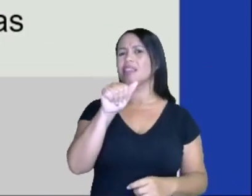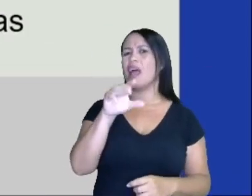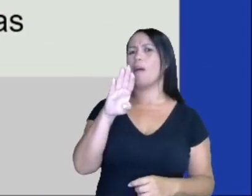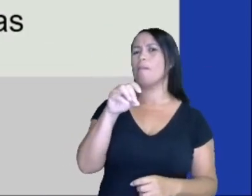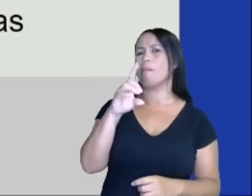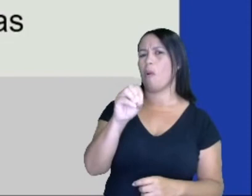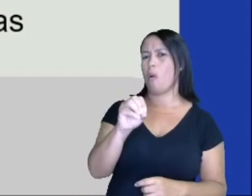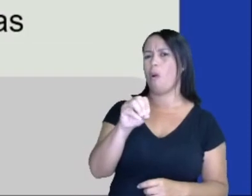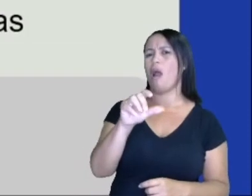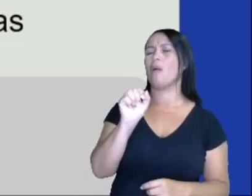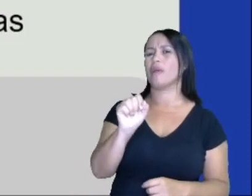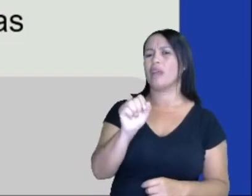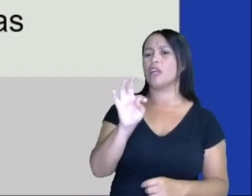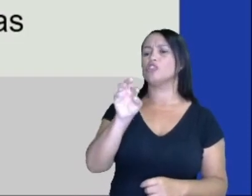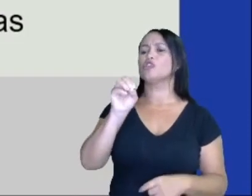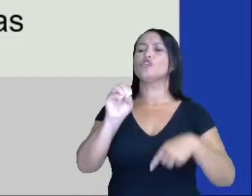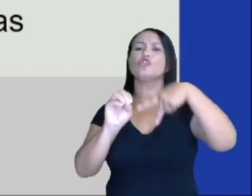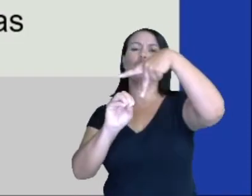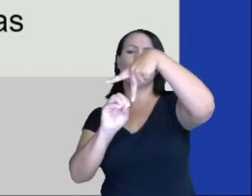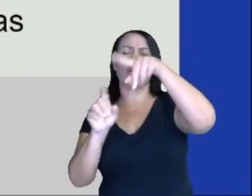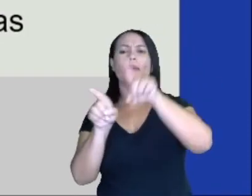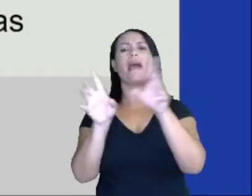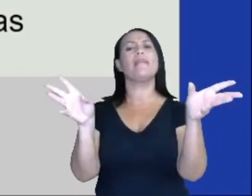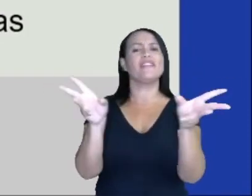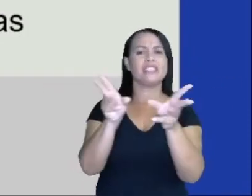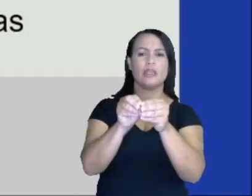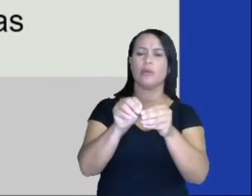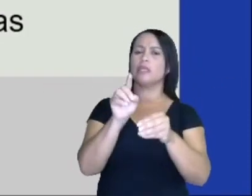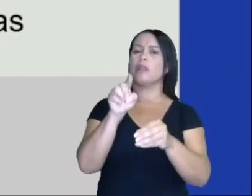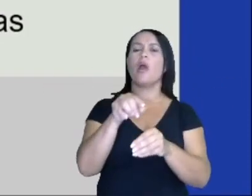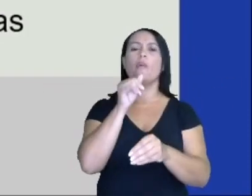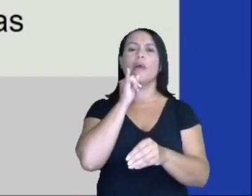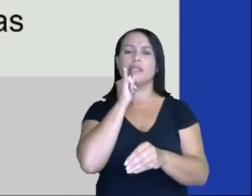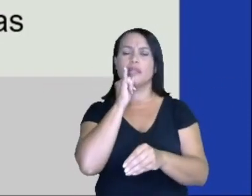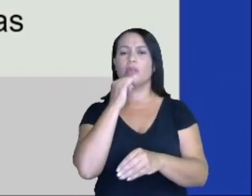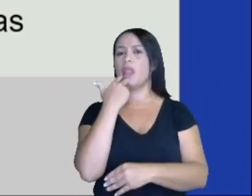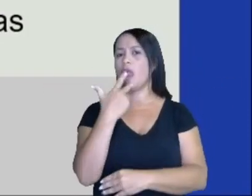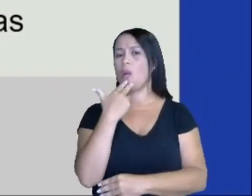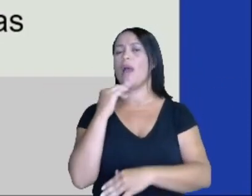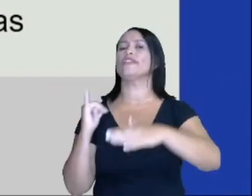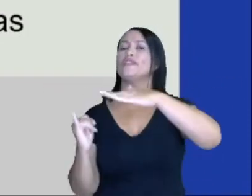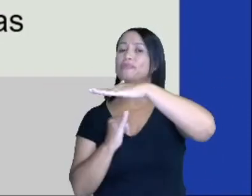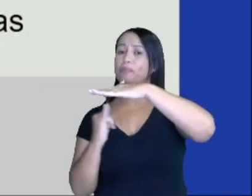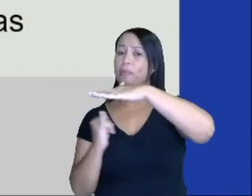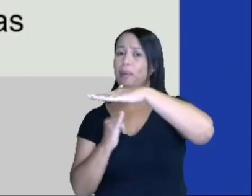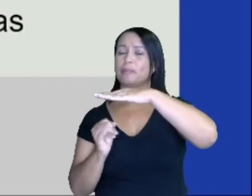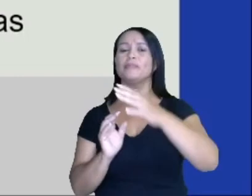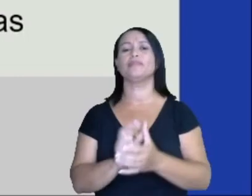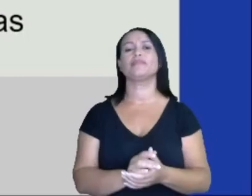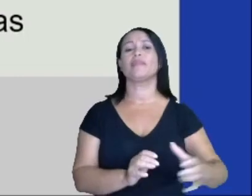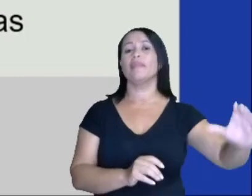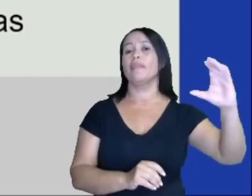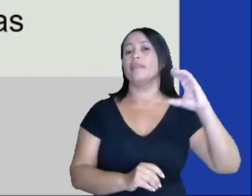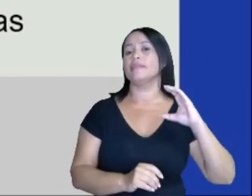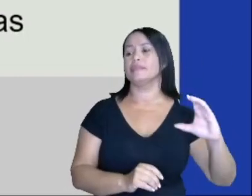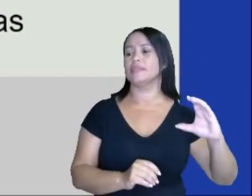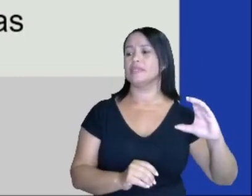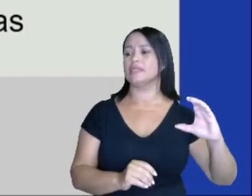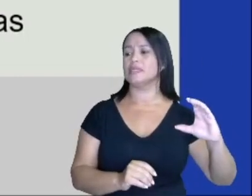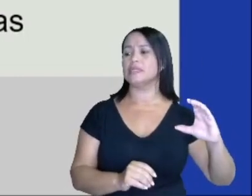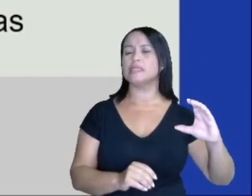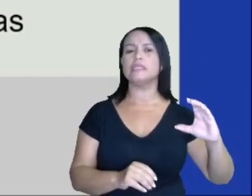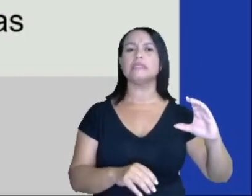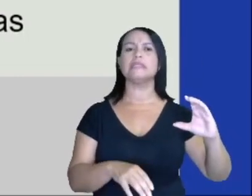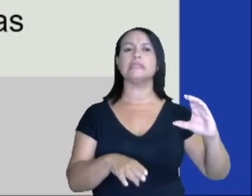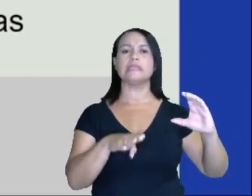tem abreviações. O tô no lugar do estou. Então, é um exemplo de linguagem informal. C. O